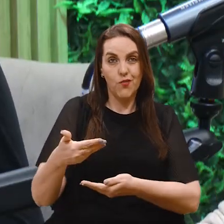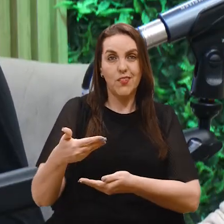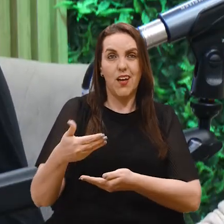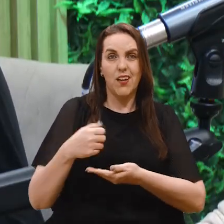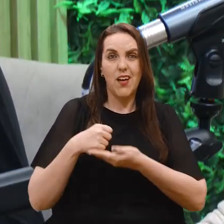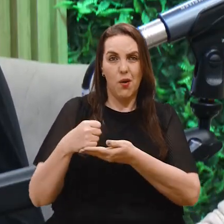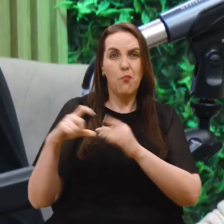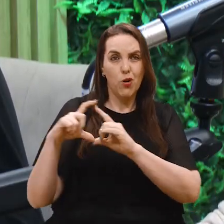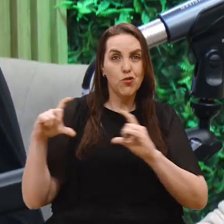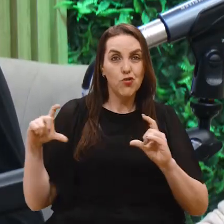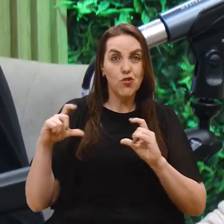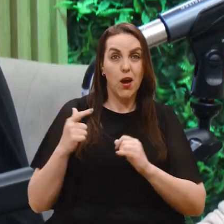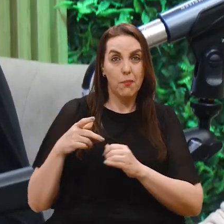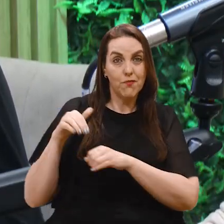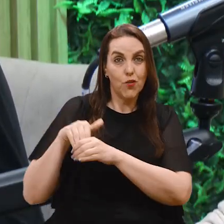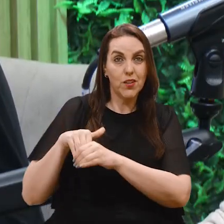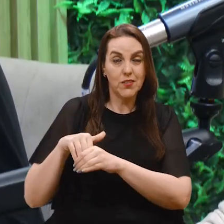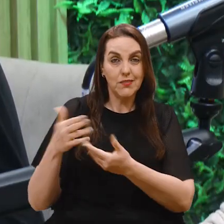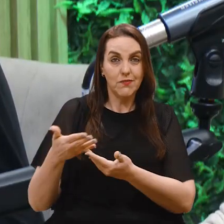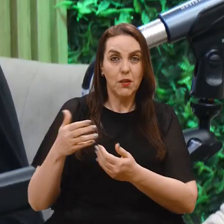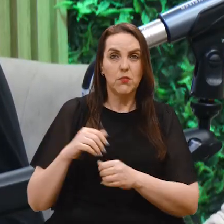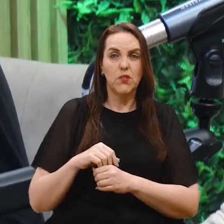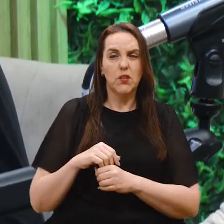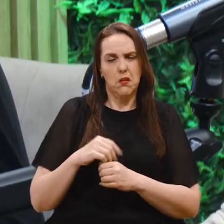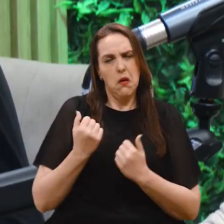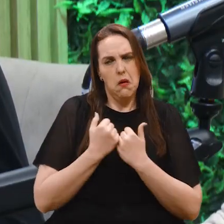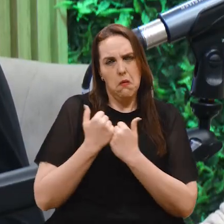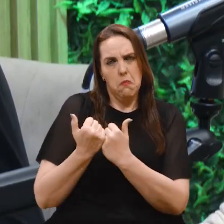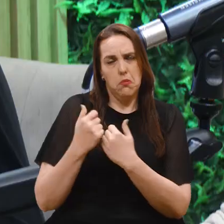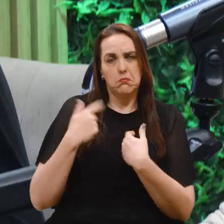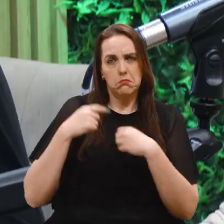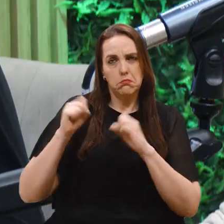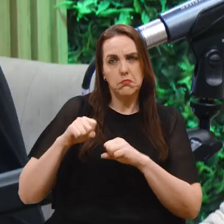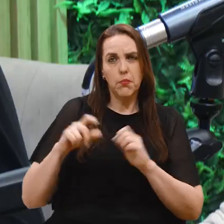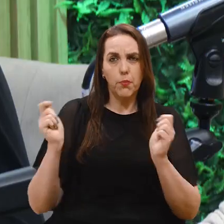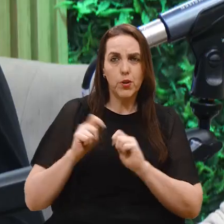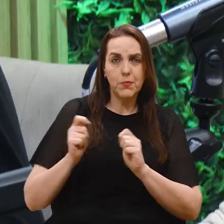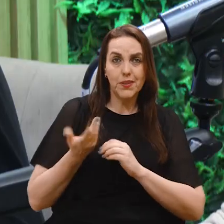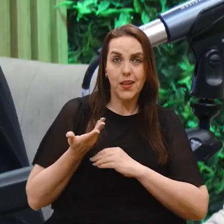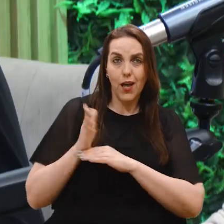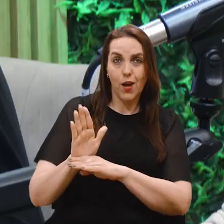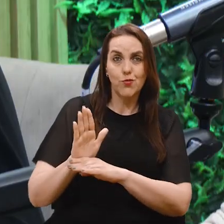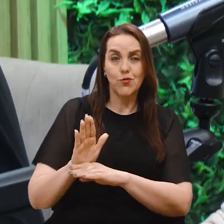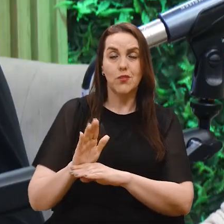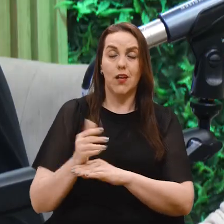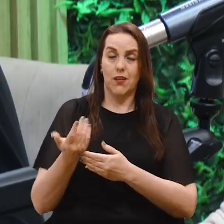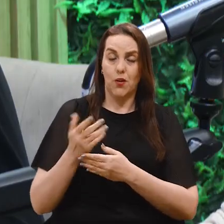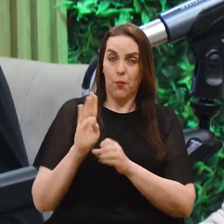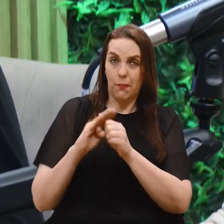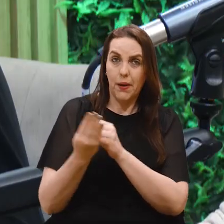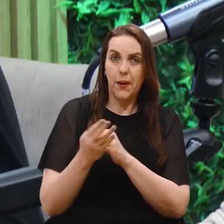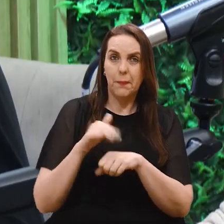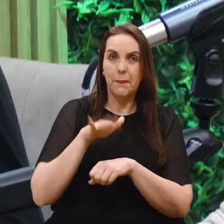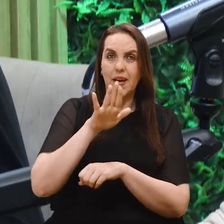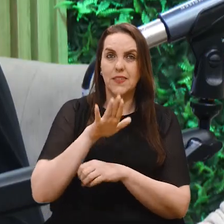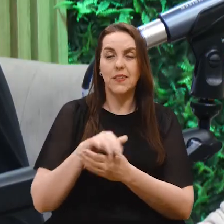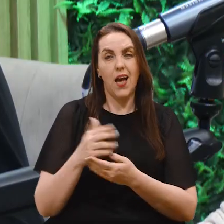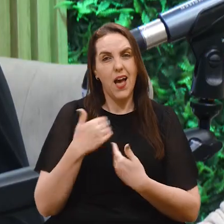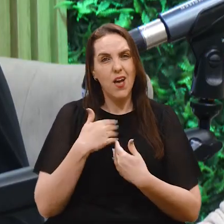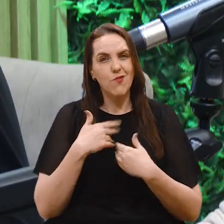quis. Depois que eu vi que eu podia ajudar, que eu podia contribuir muito mais com o bairro, aí